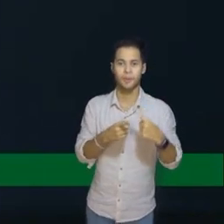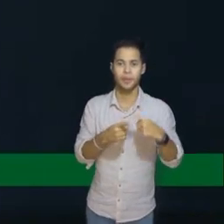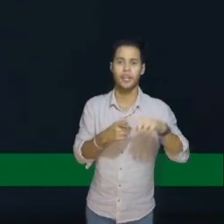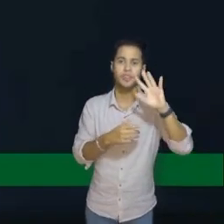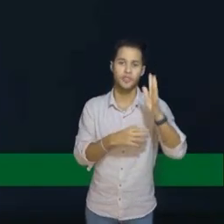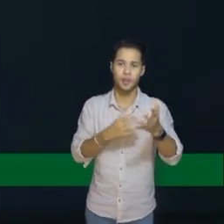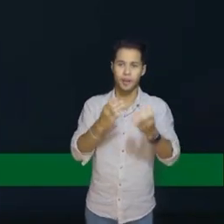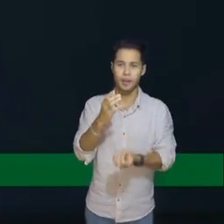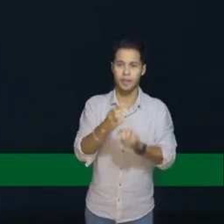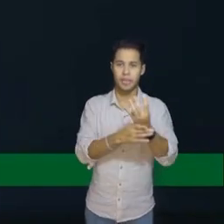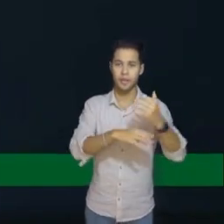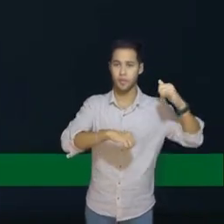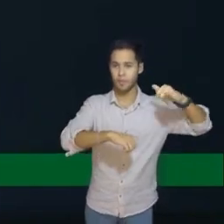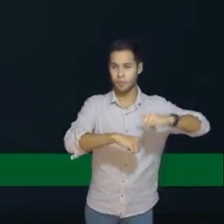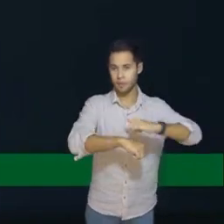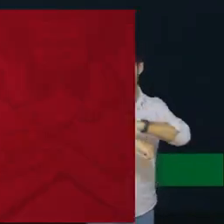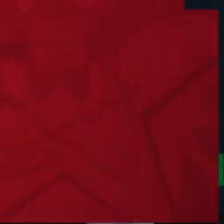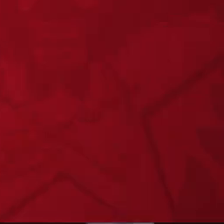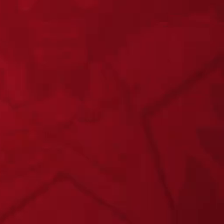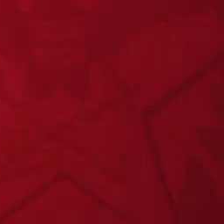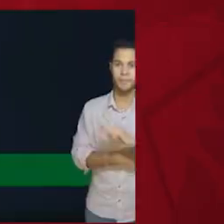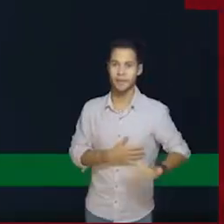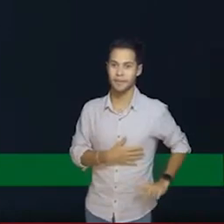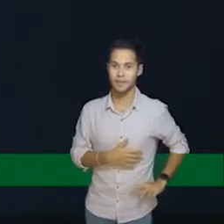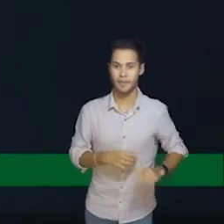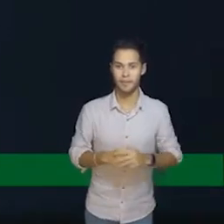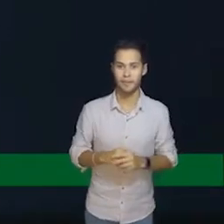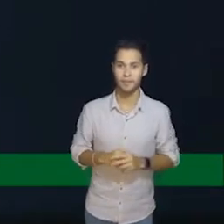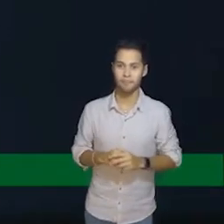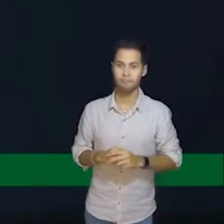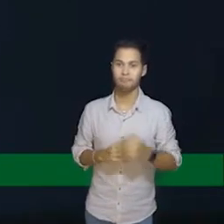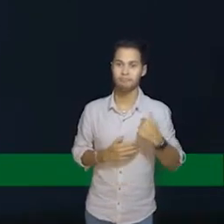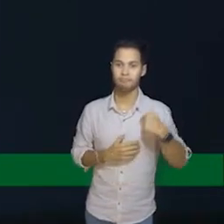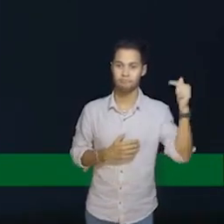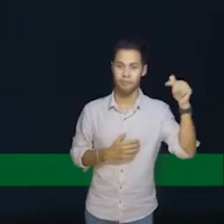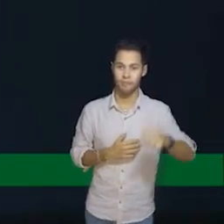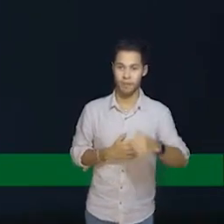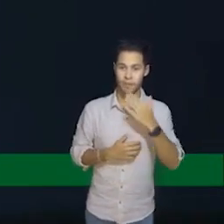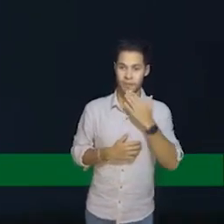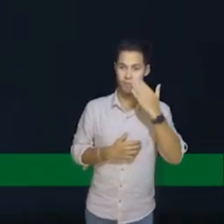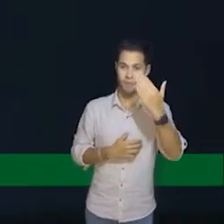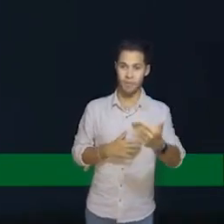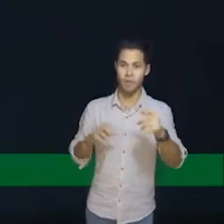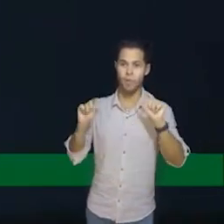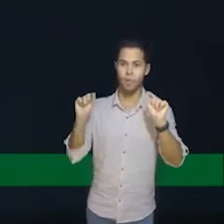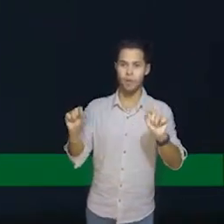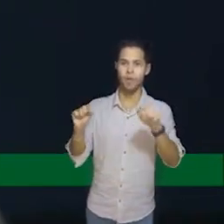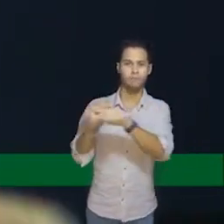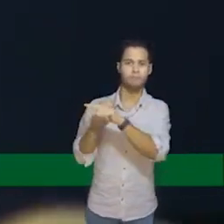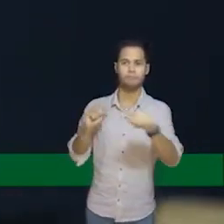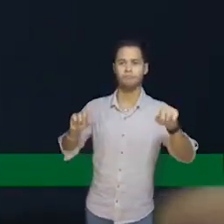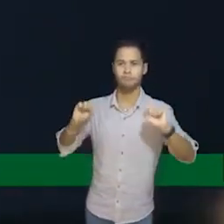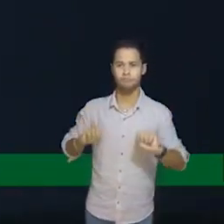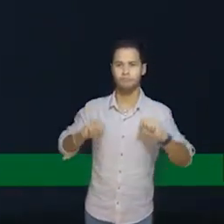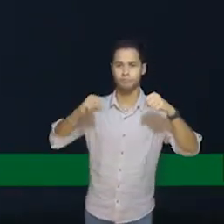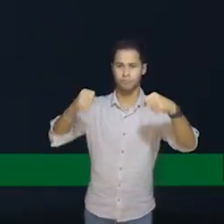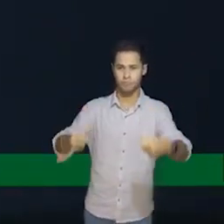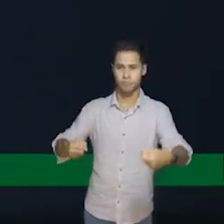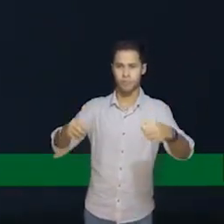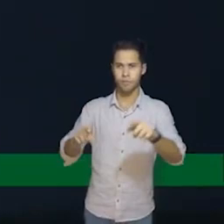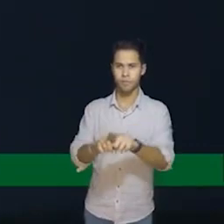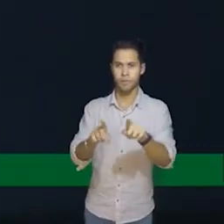da via estiveram presentes em seu discurso. Eu venho através dessa solicitar o empenho de vossas excelências, junto ao